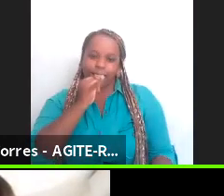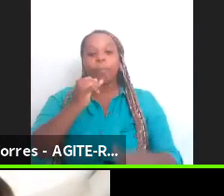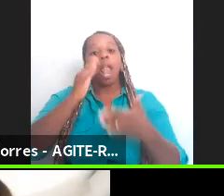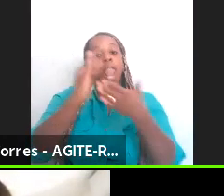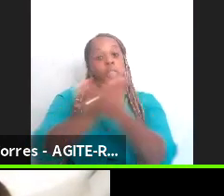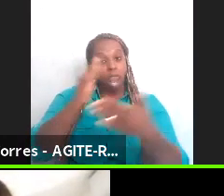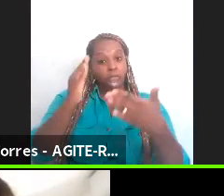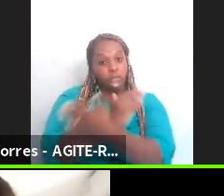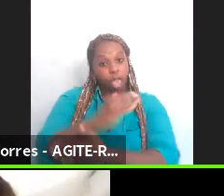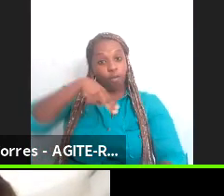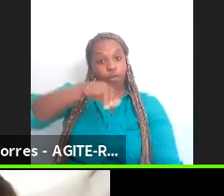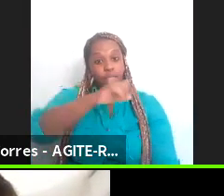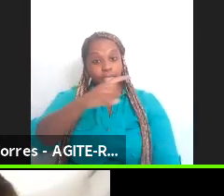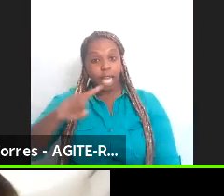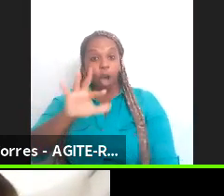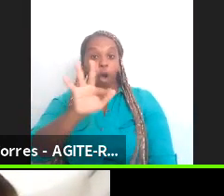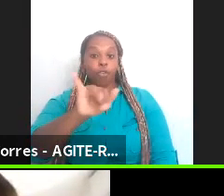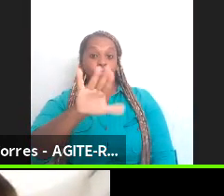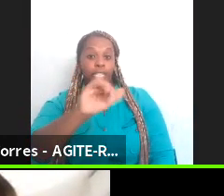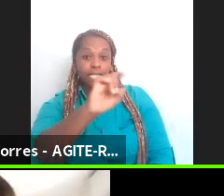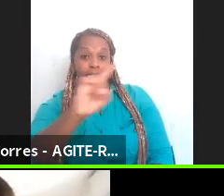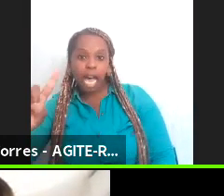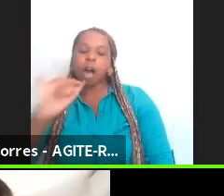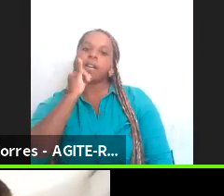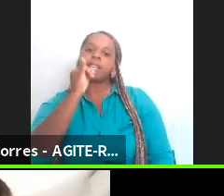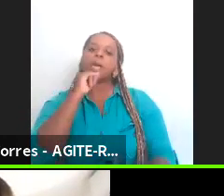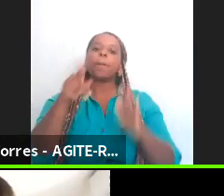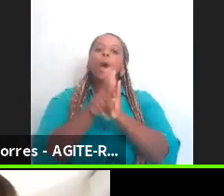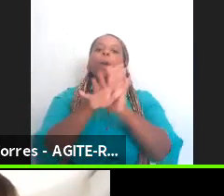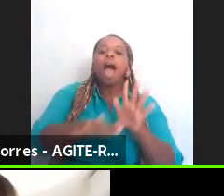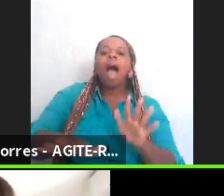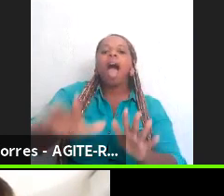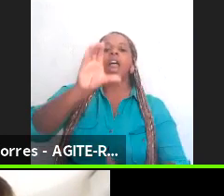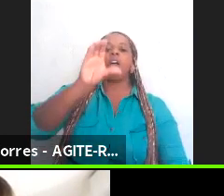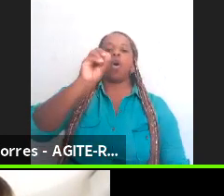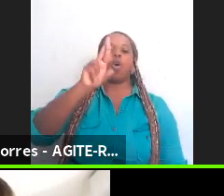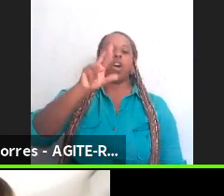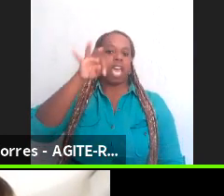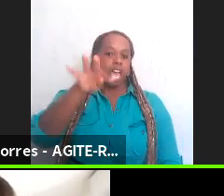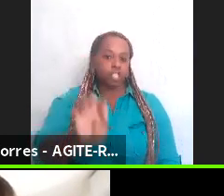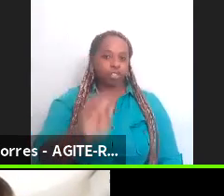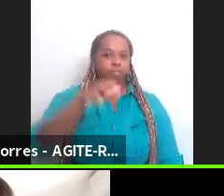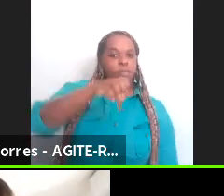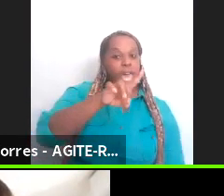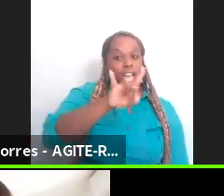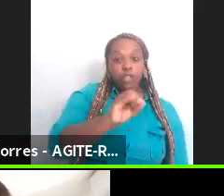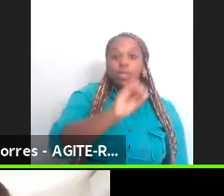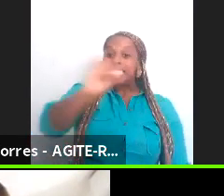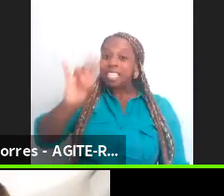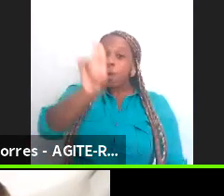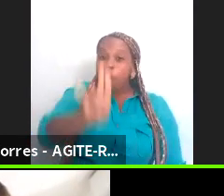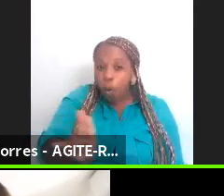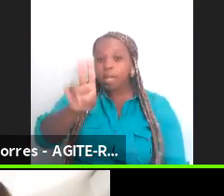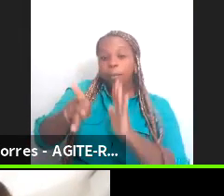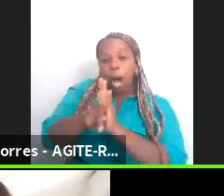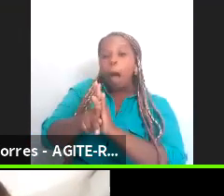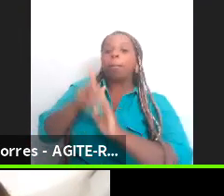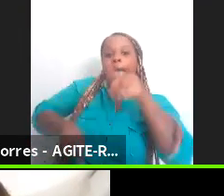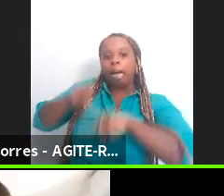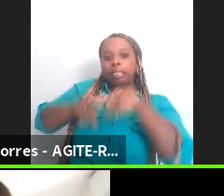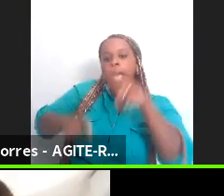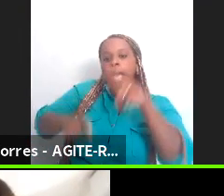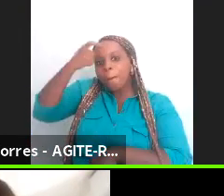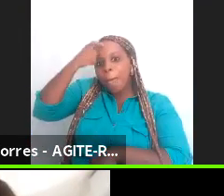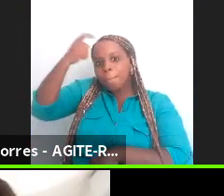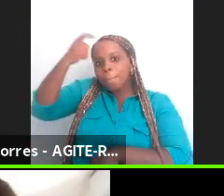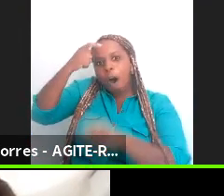temática, né, sobre Oriente Médio, e eu tenho certeza que se eu tivesse usado a ferramenta de memória de tradução,